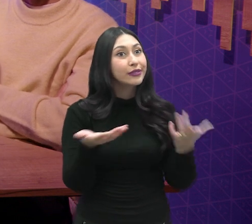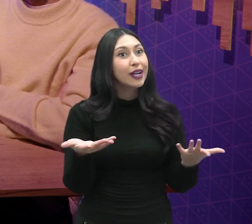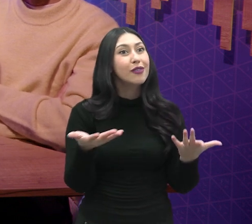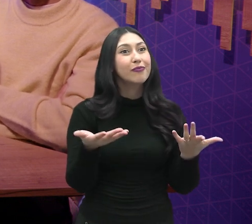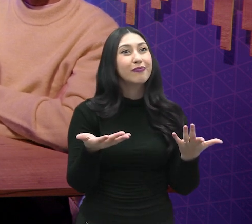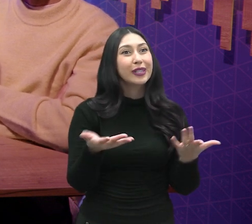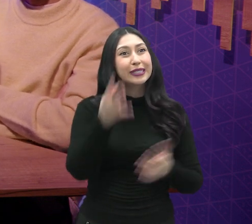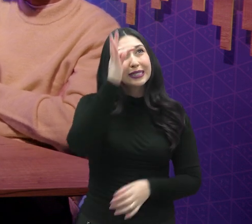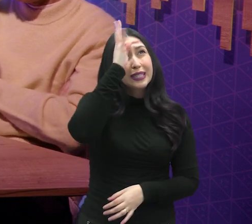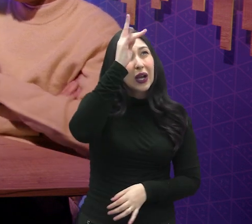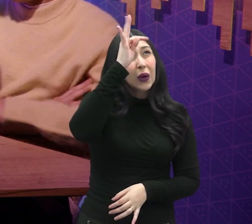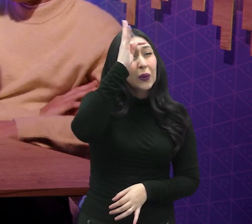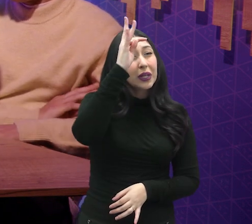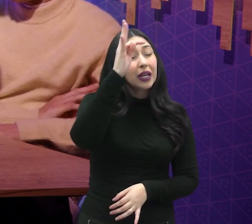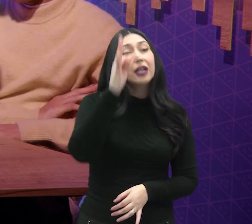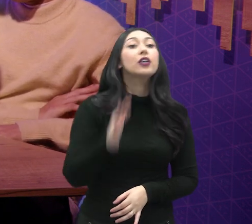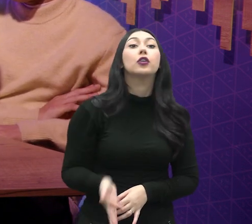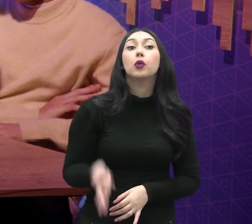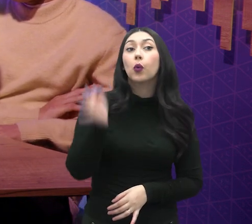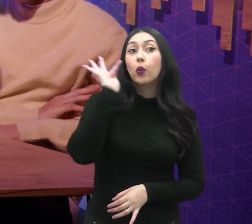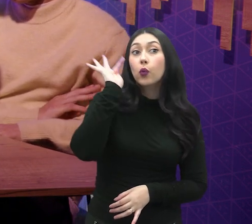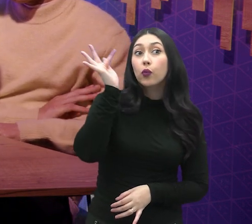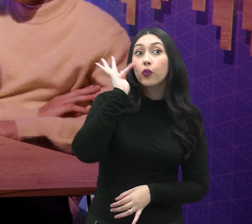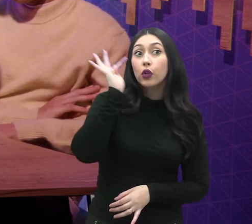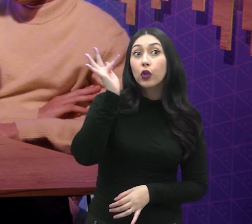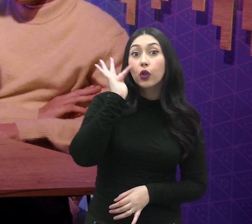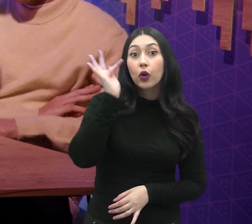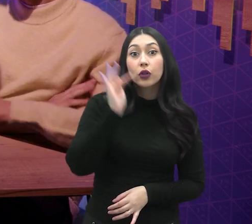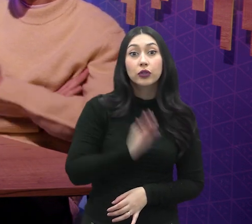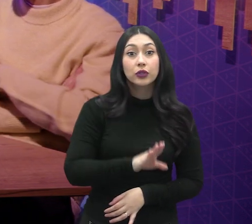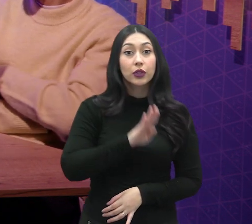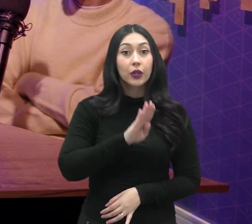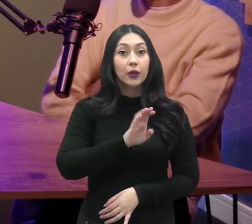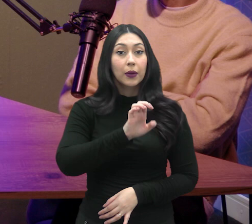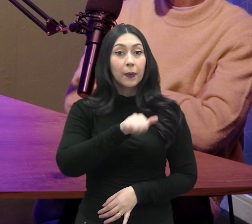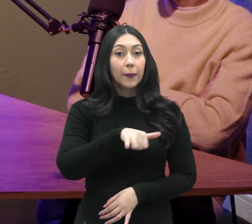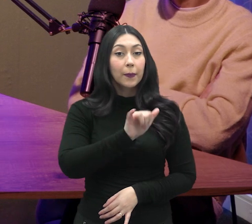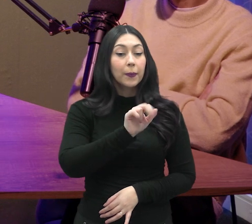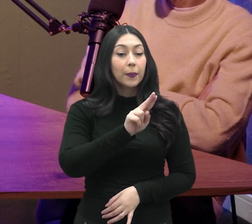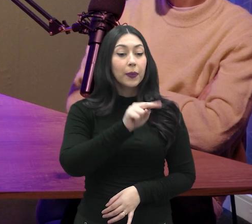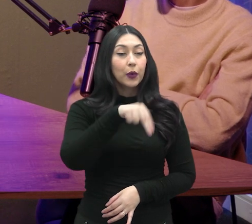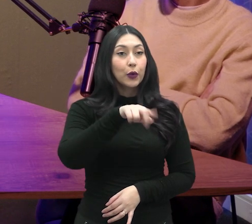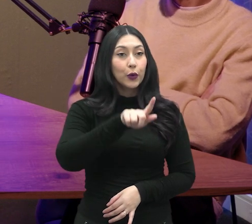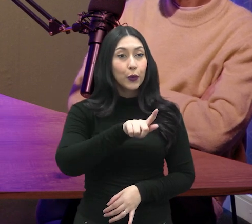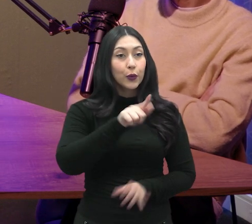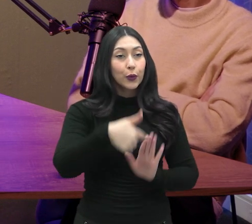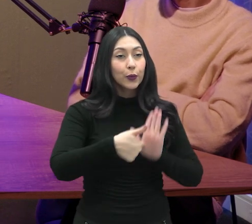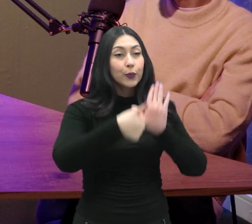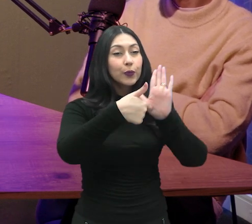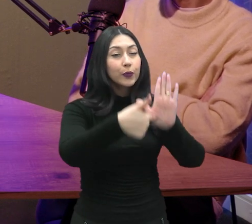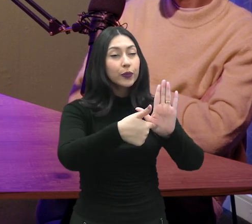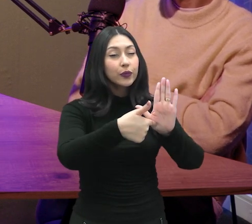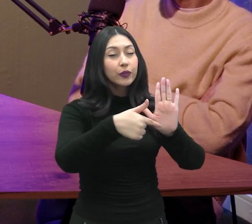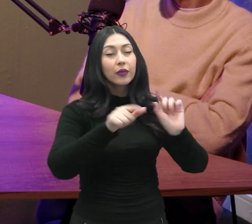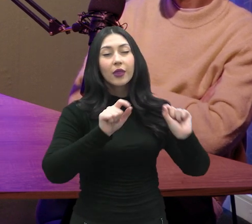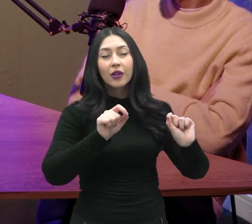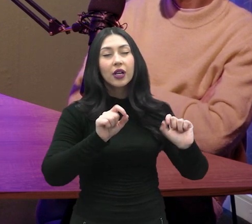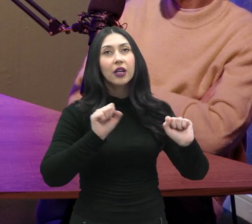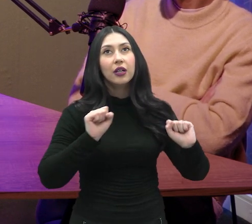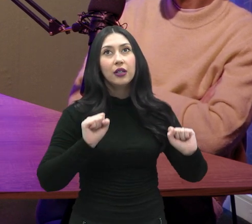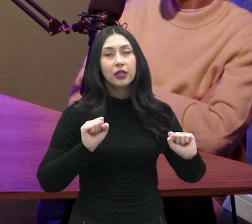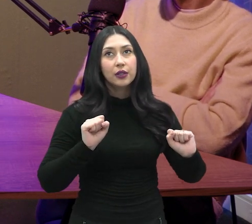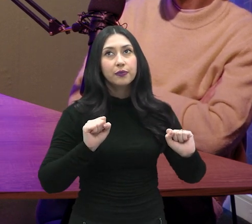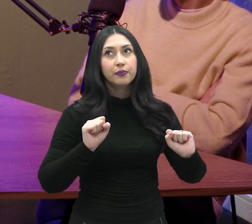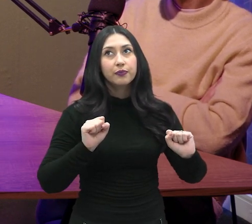justamente uma teoria que o filósofo, né, coreano Byung-Chul Han, ele traz, que é